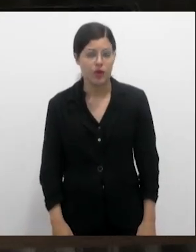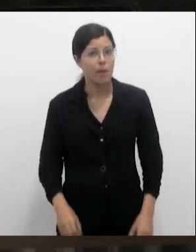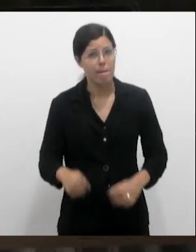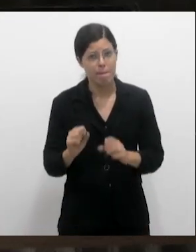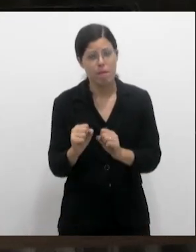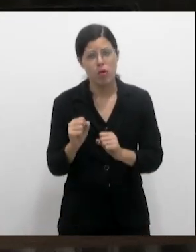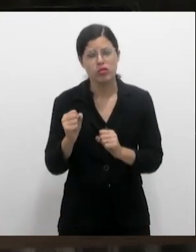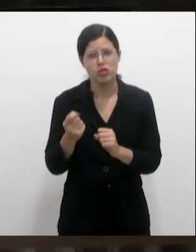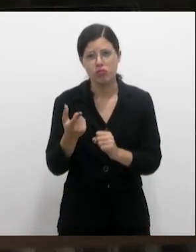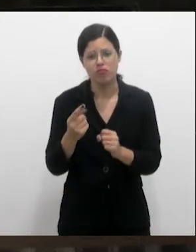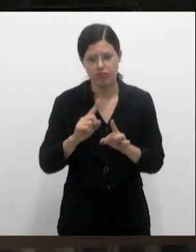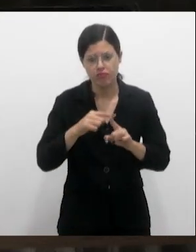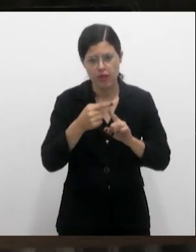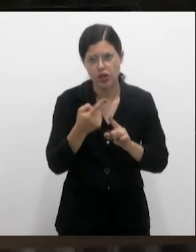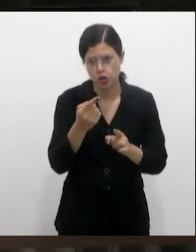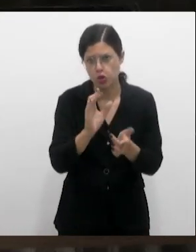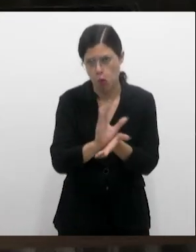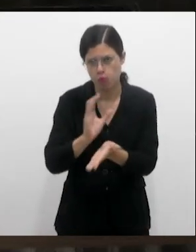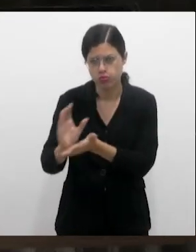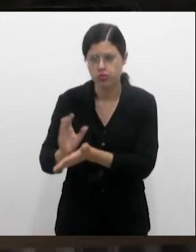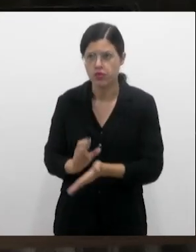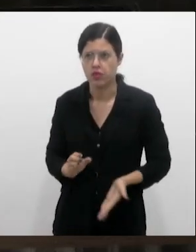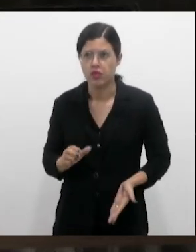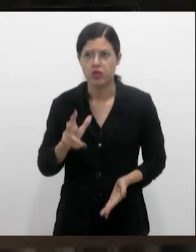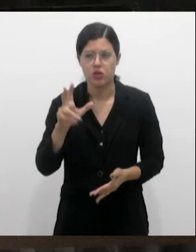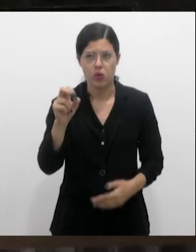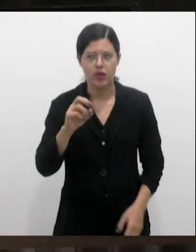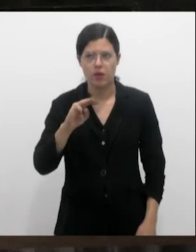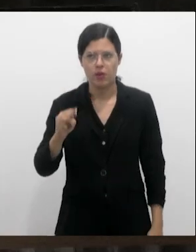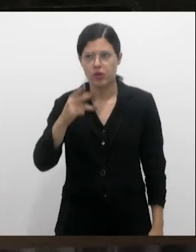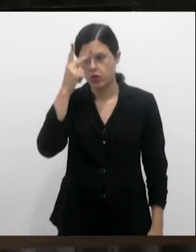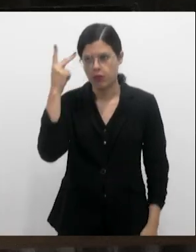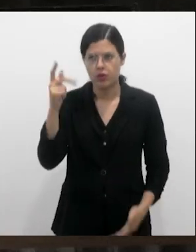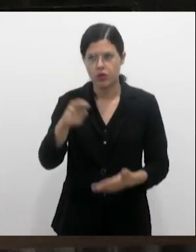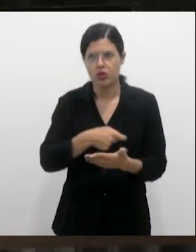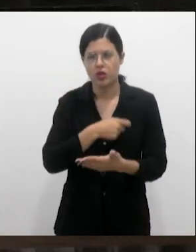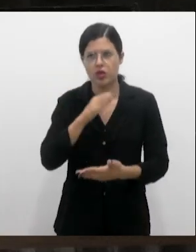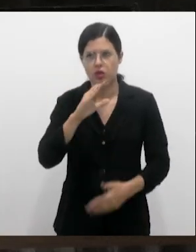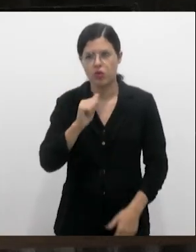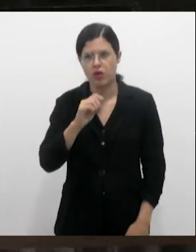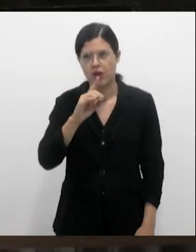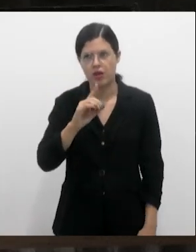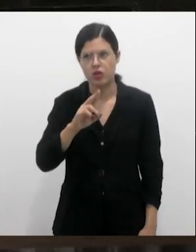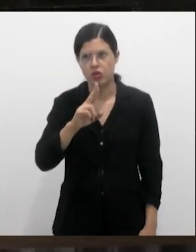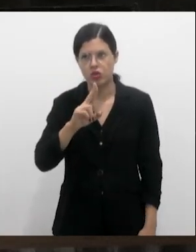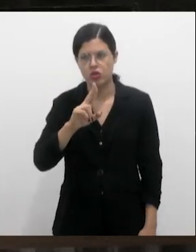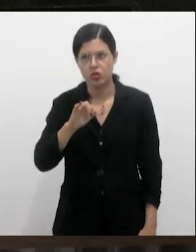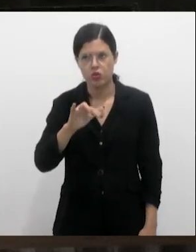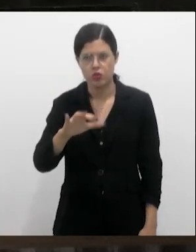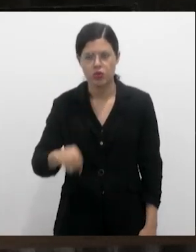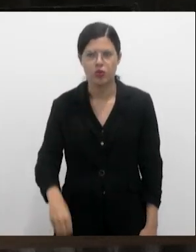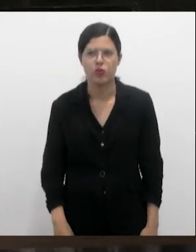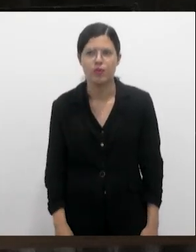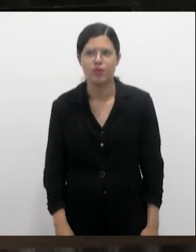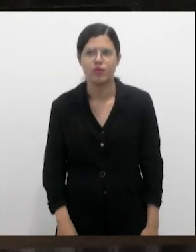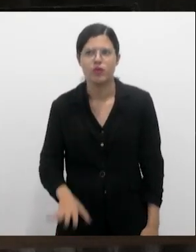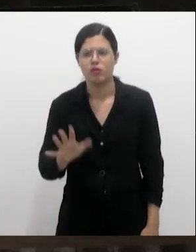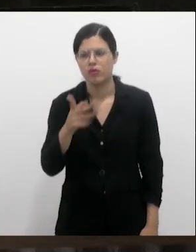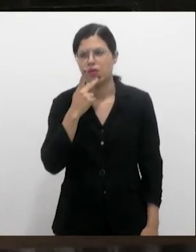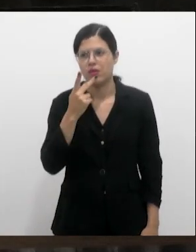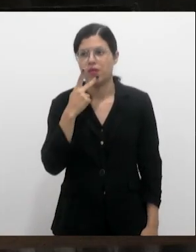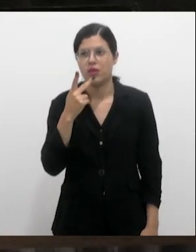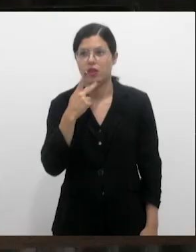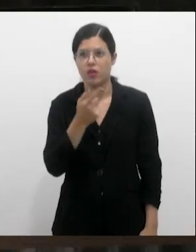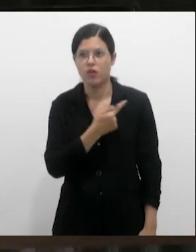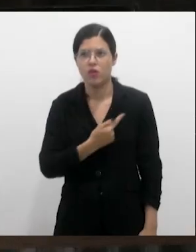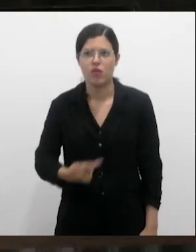acumulados. Os benefícios atingirão até 50 milhões de pessoas inscritas no cadastro único. Eu já falei. O